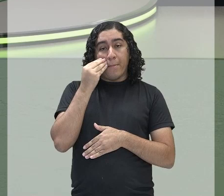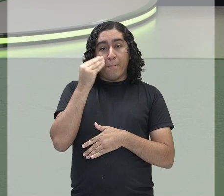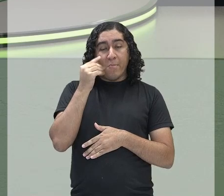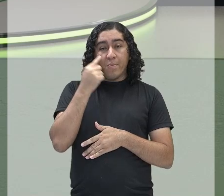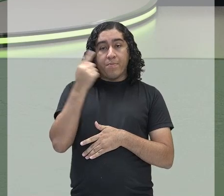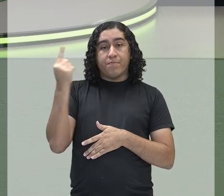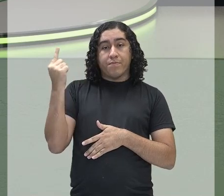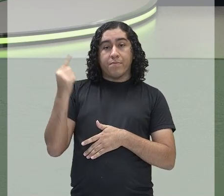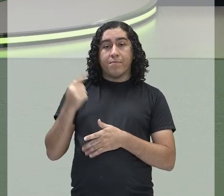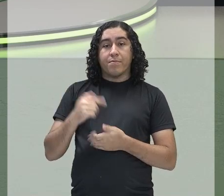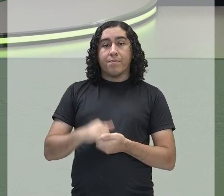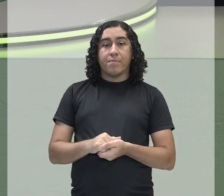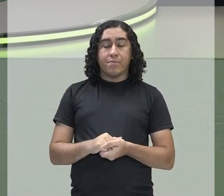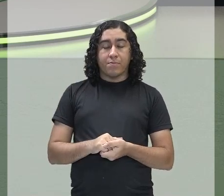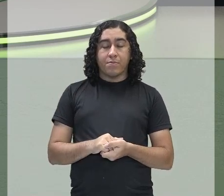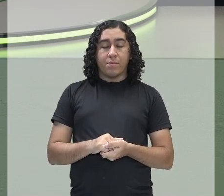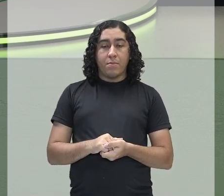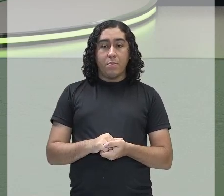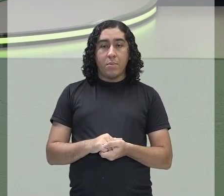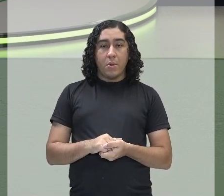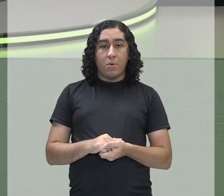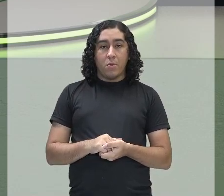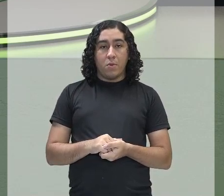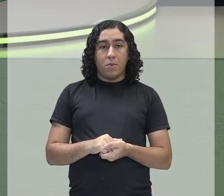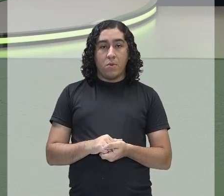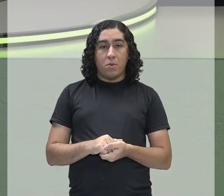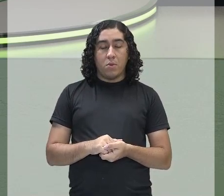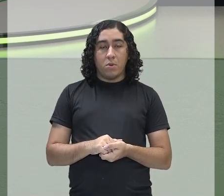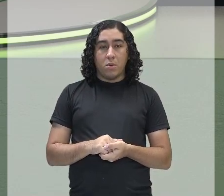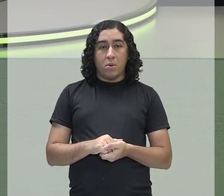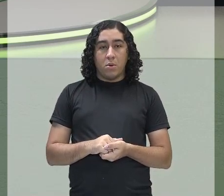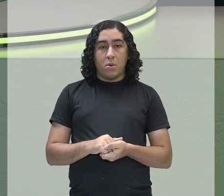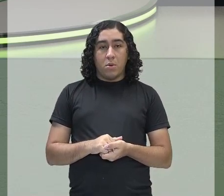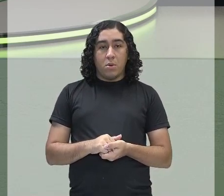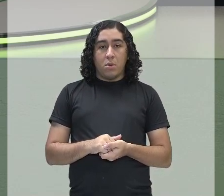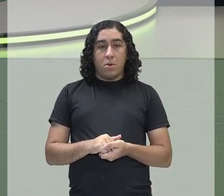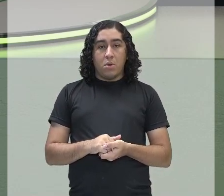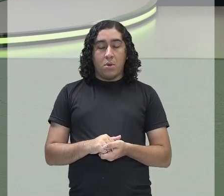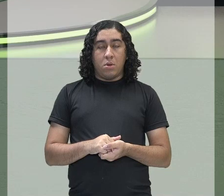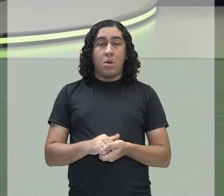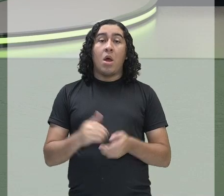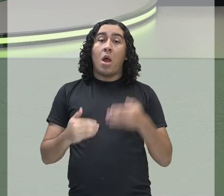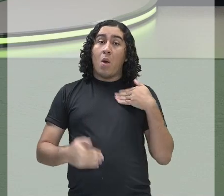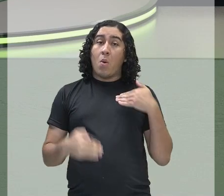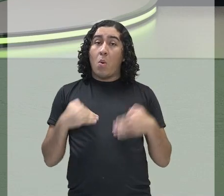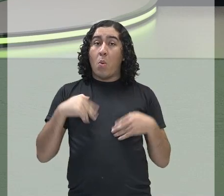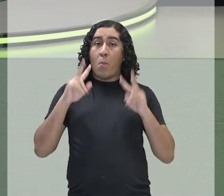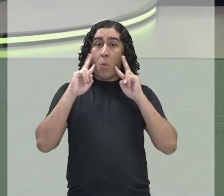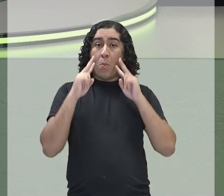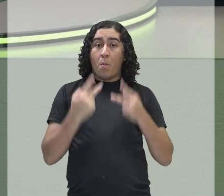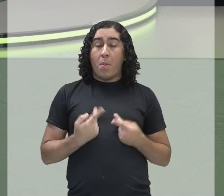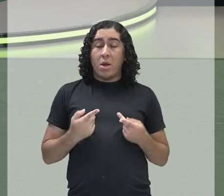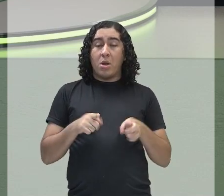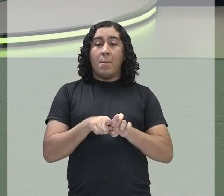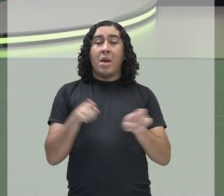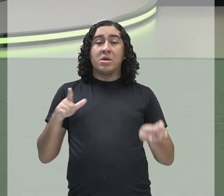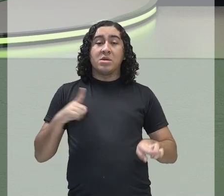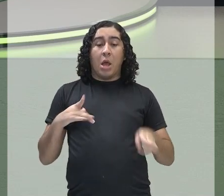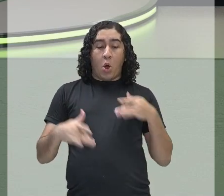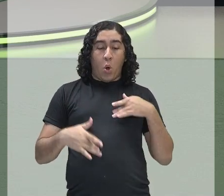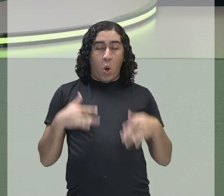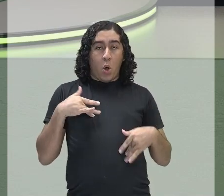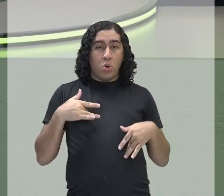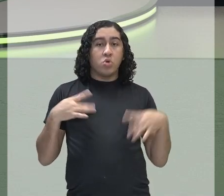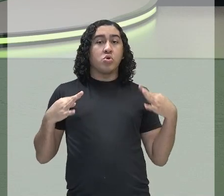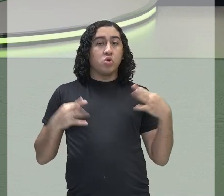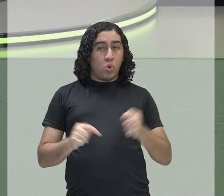só, a gente tem aqui em destaque é um órgão, né, um corpo humano, mas aqui a gente só tem os órgãos que fazem parte